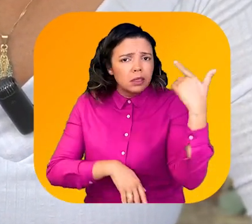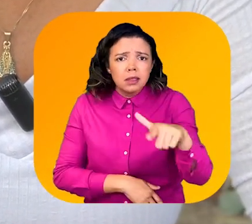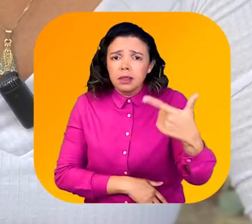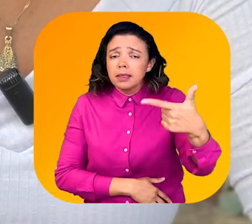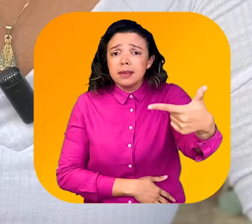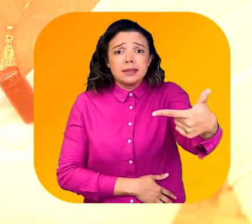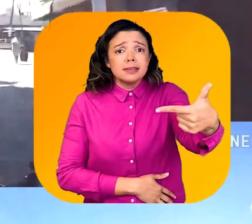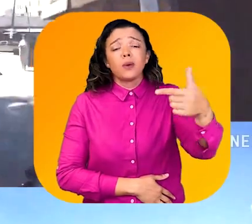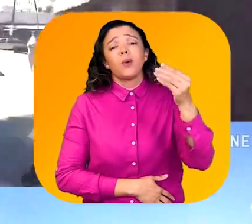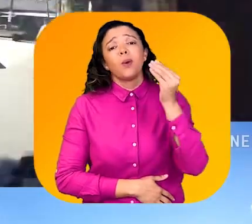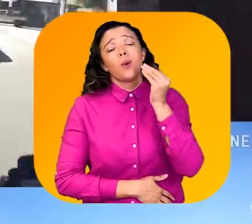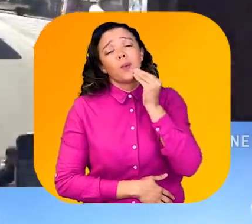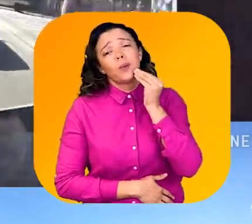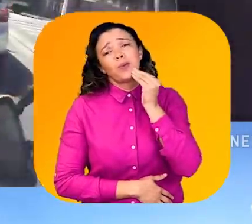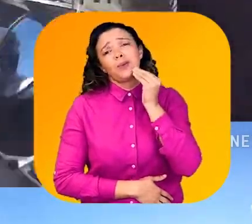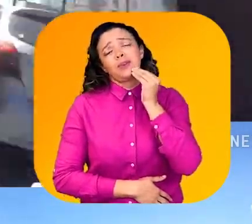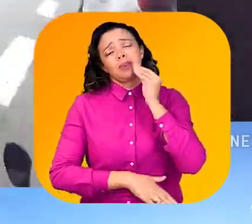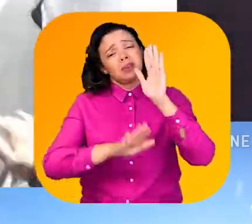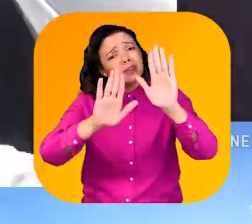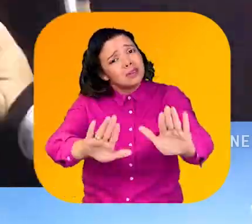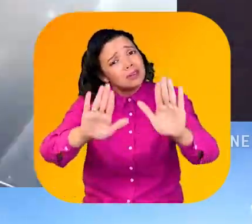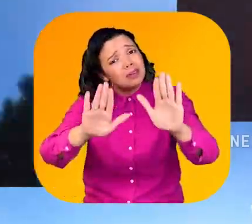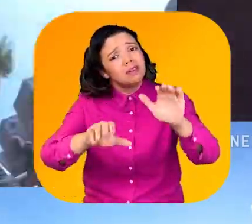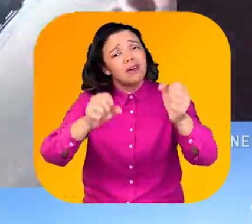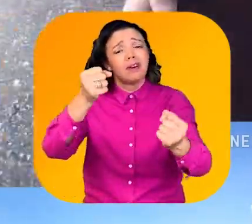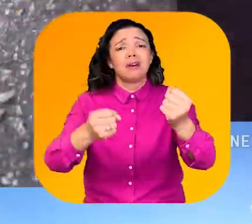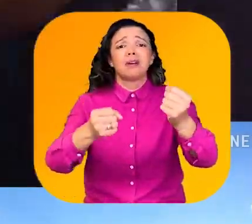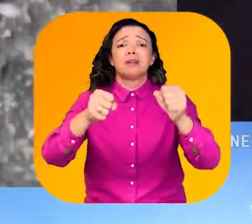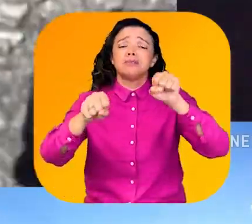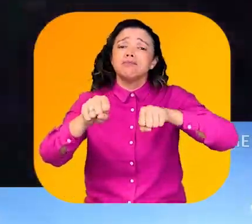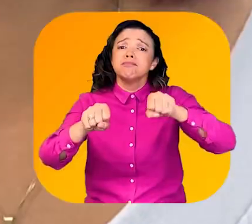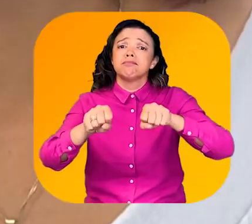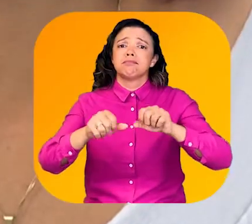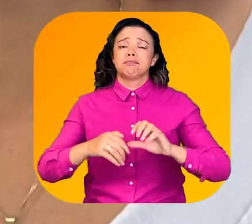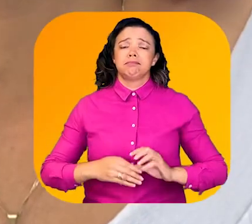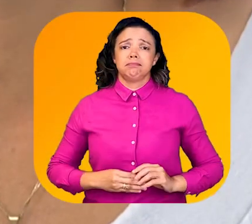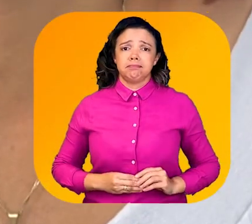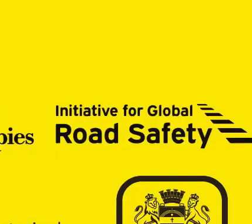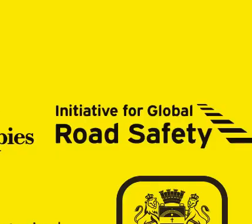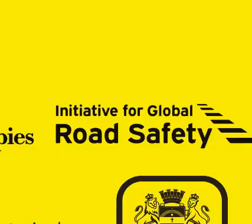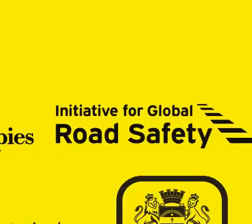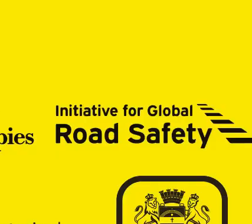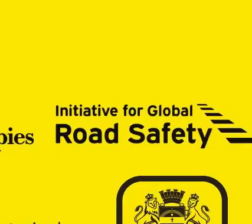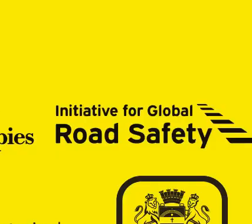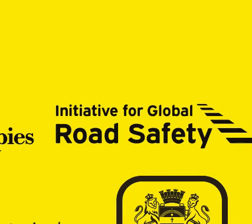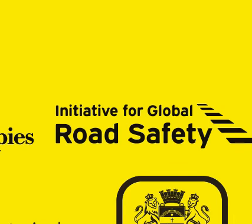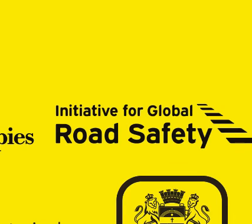sua casa lhe esperando. No trânsito, não há segunda chance. Desacelere.